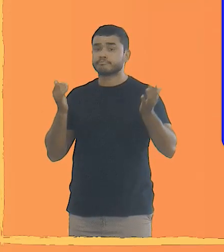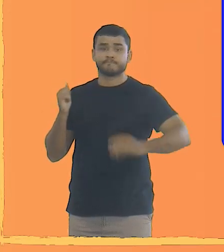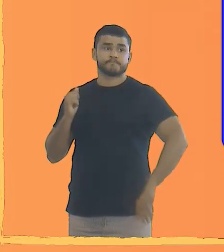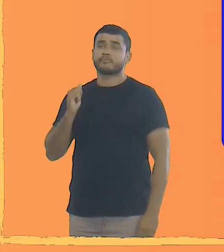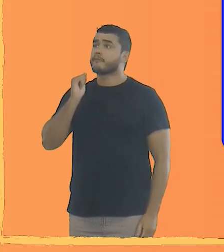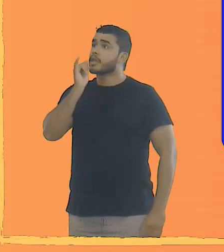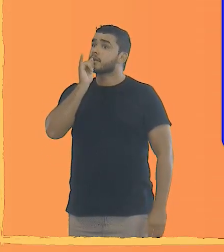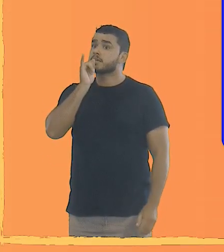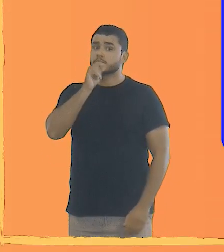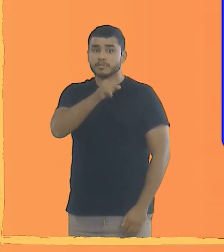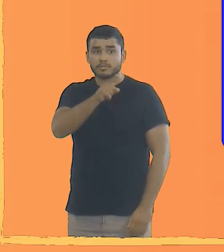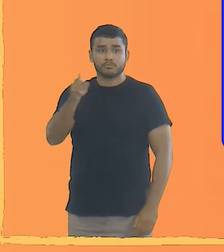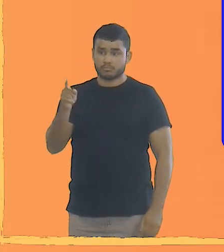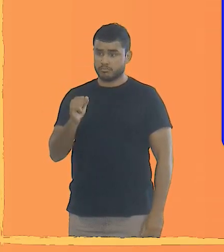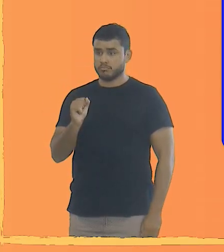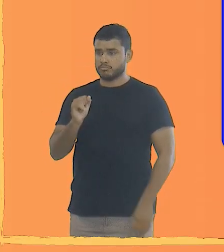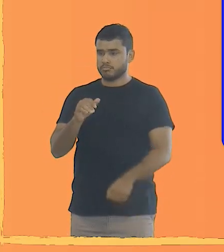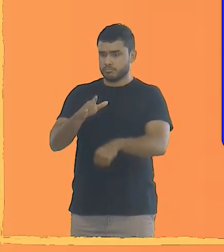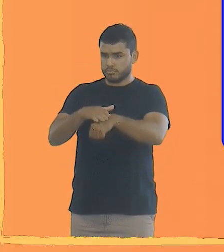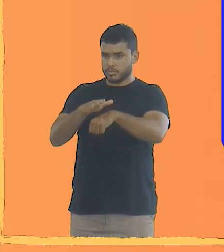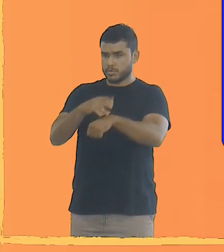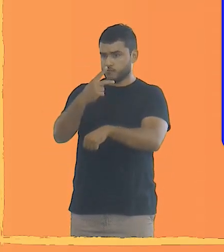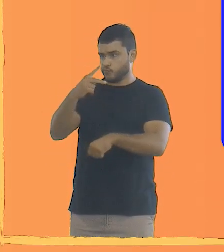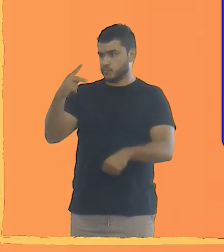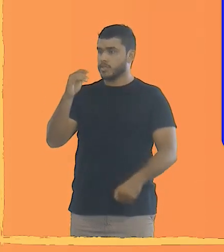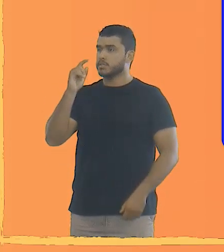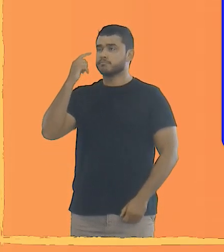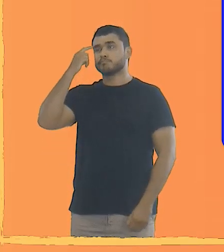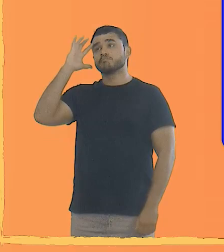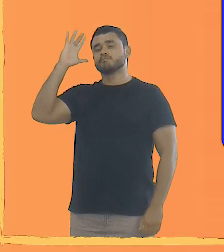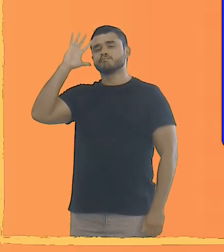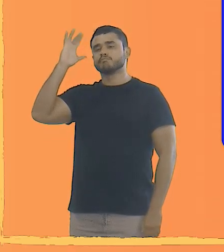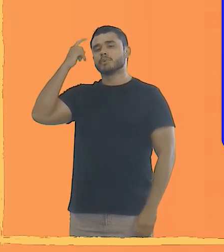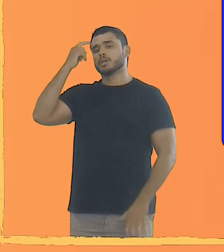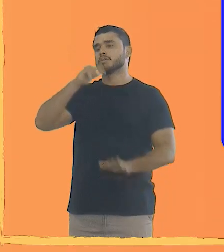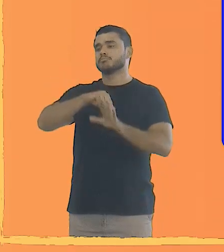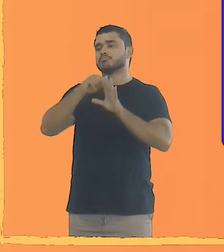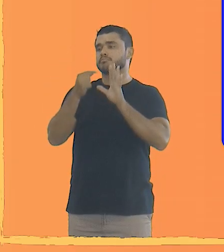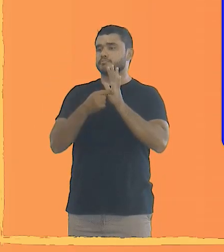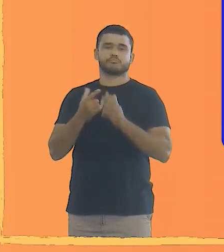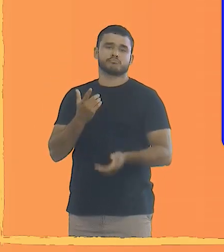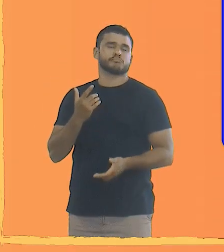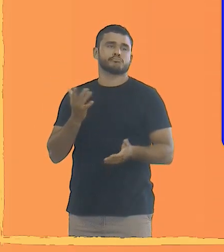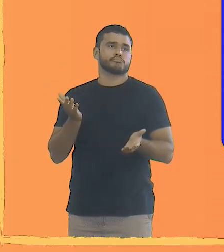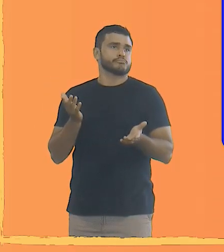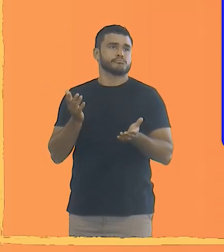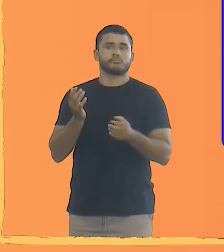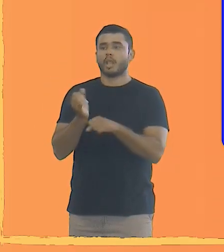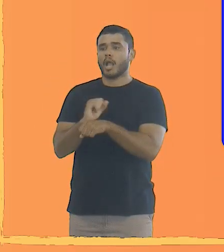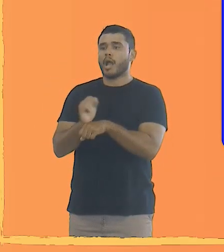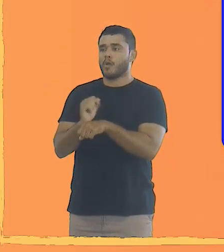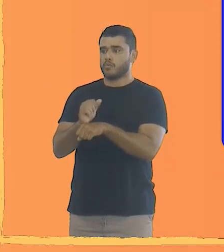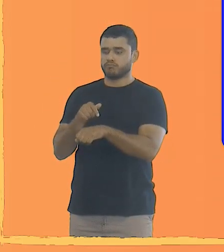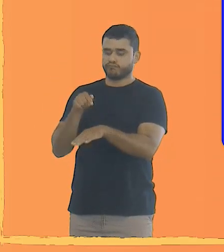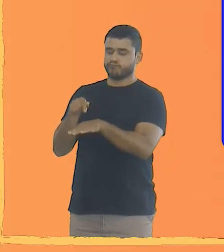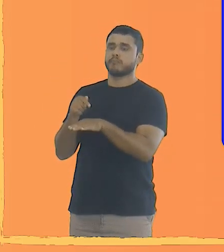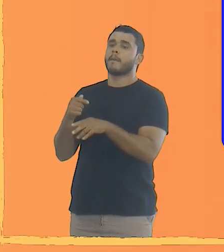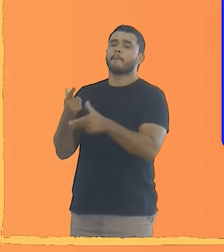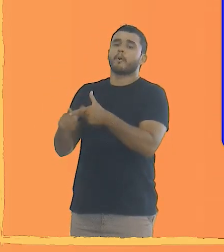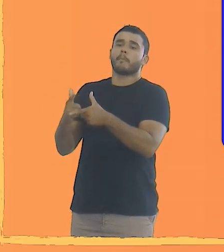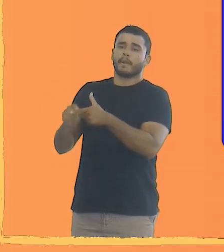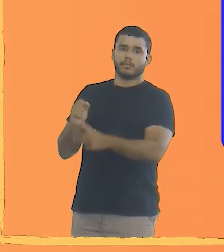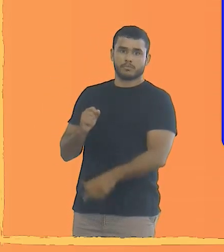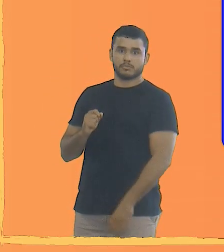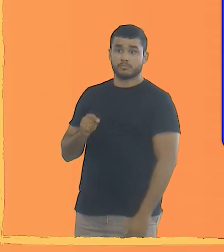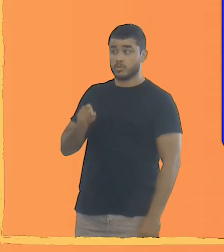o seguinte, o seu carro deu problema, você levou o carro ao mecânico. Quando você chega lá, o mecânico, antes